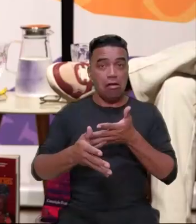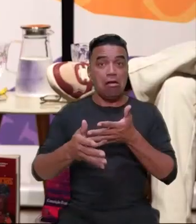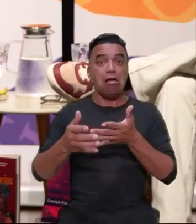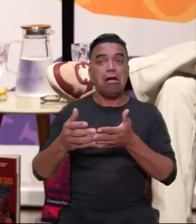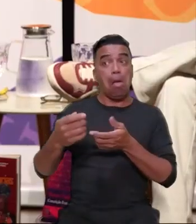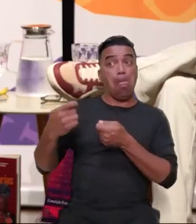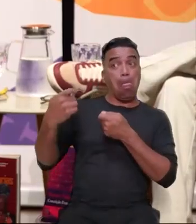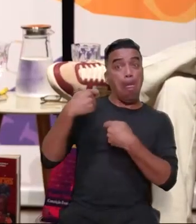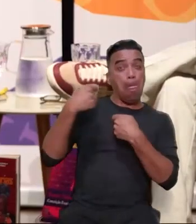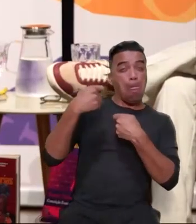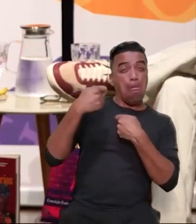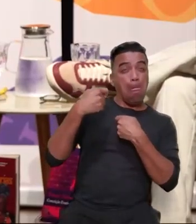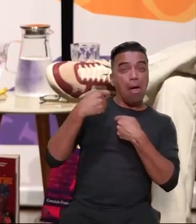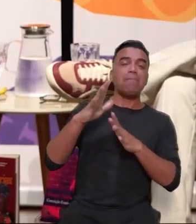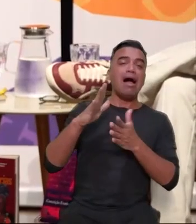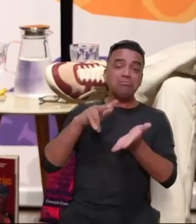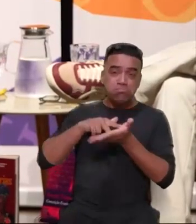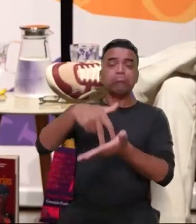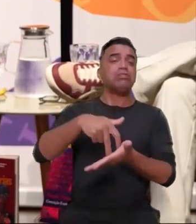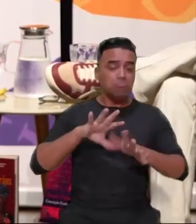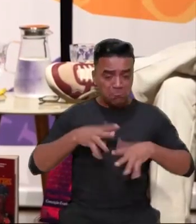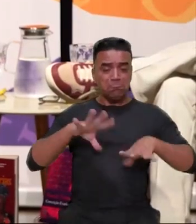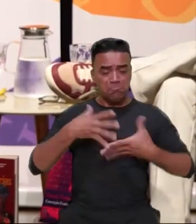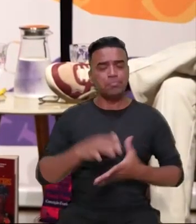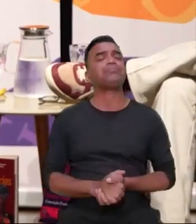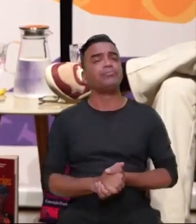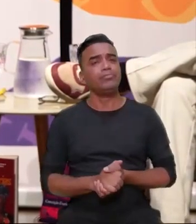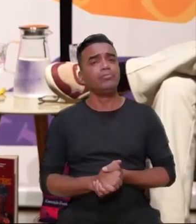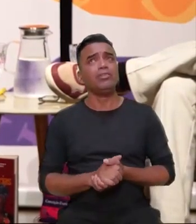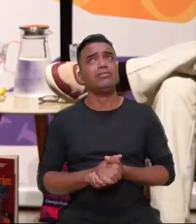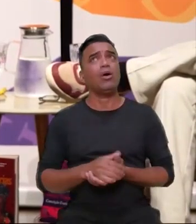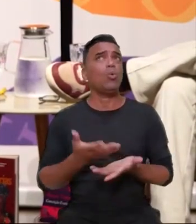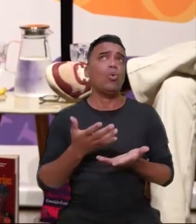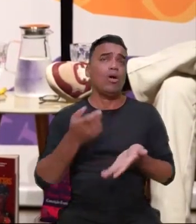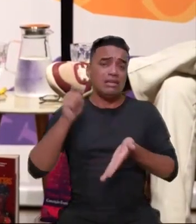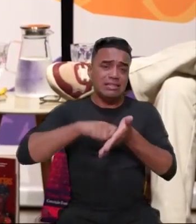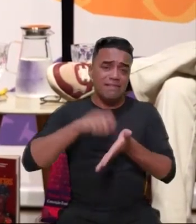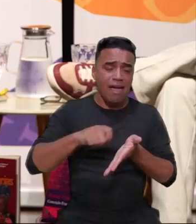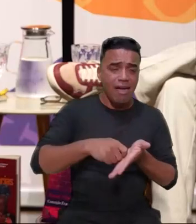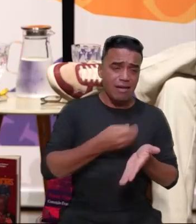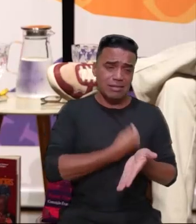silenciamento imposto. Então, na medida que a escrevivência permite